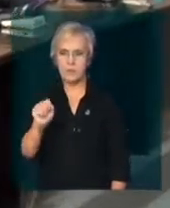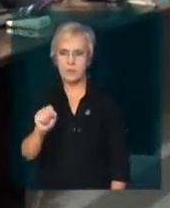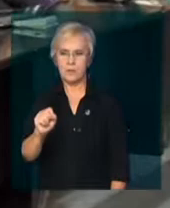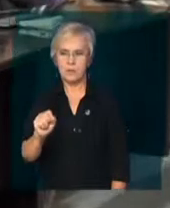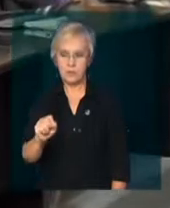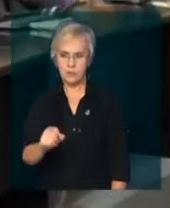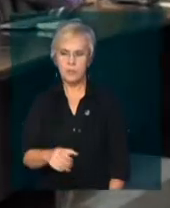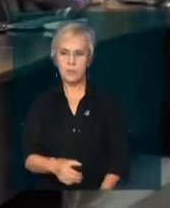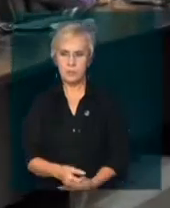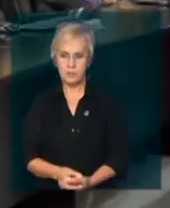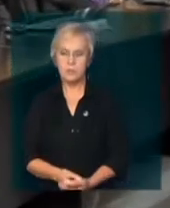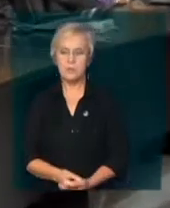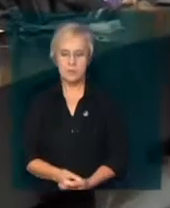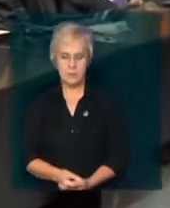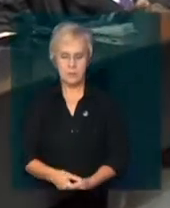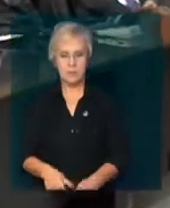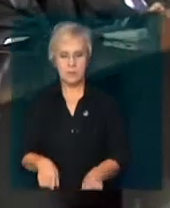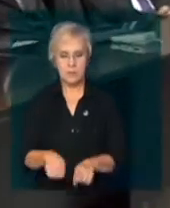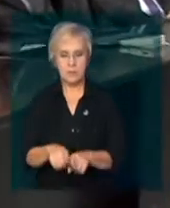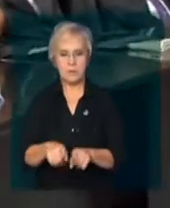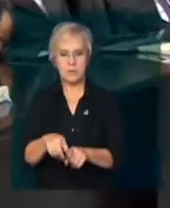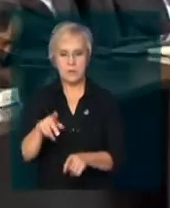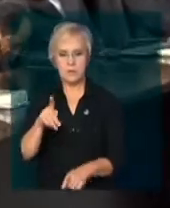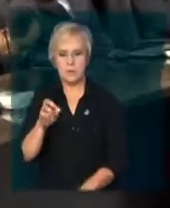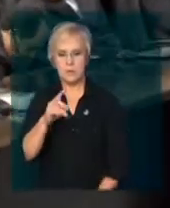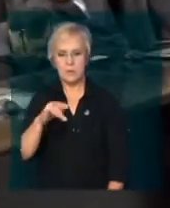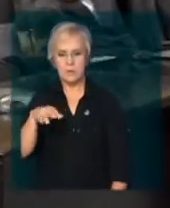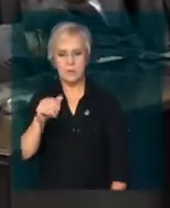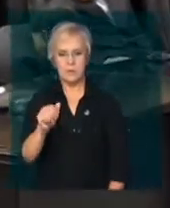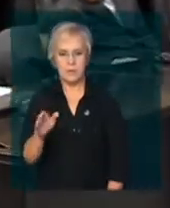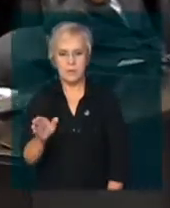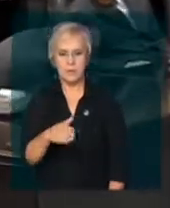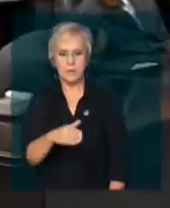federal Valtenir Pereira, deputado federal...